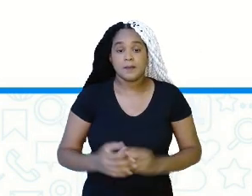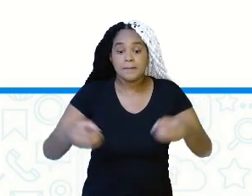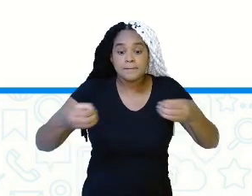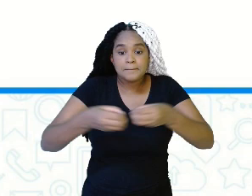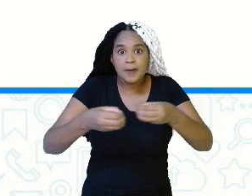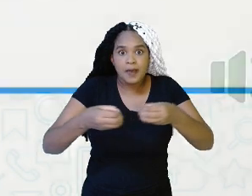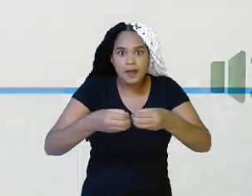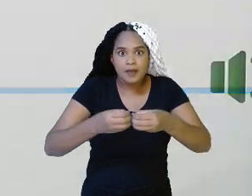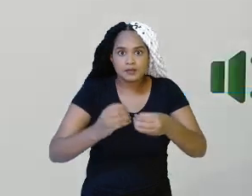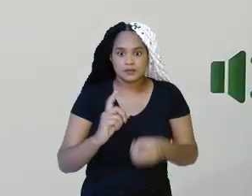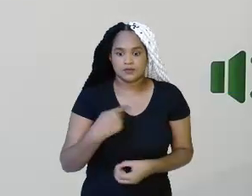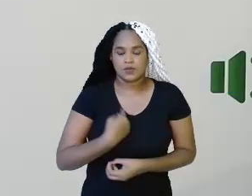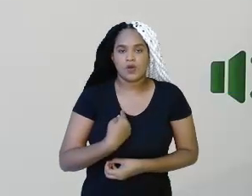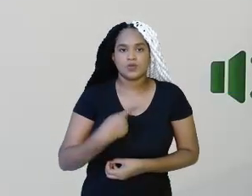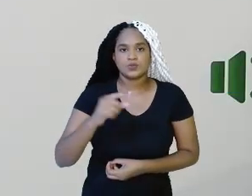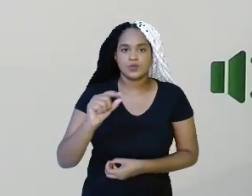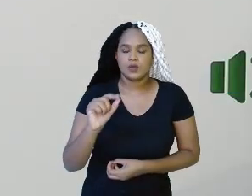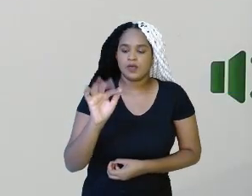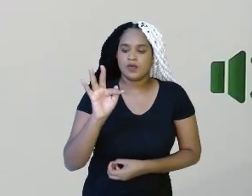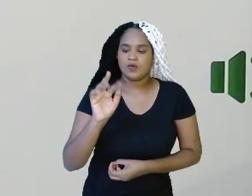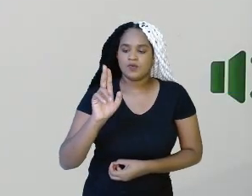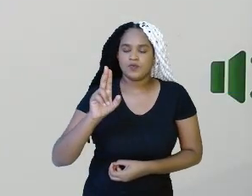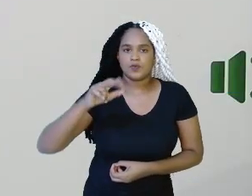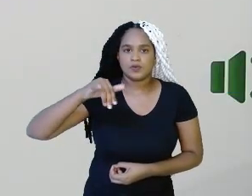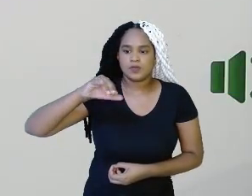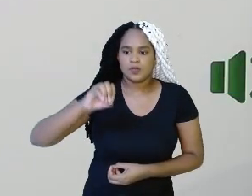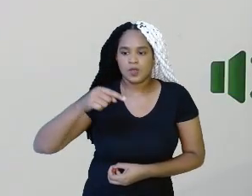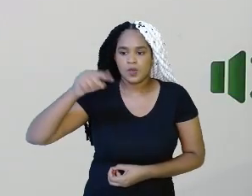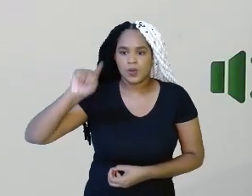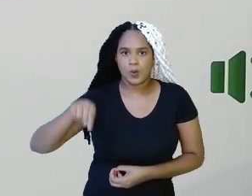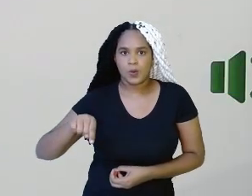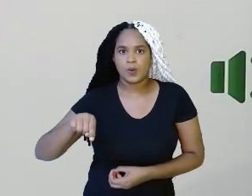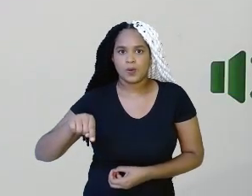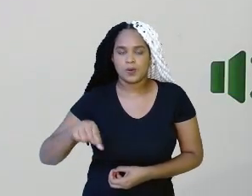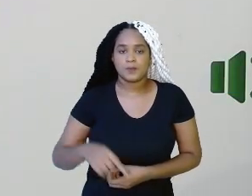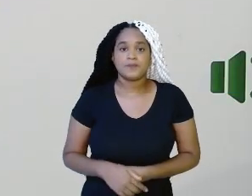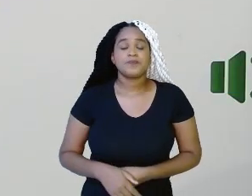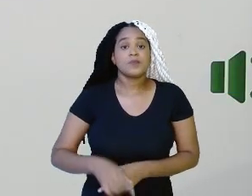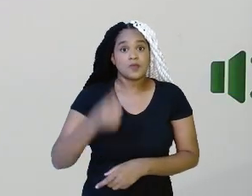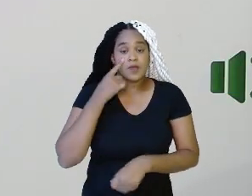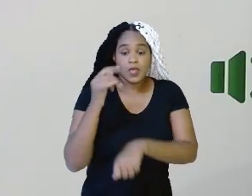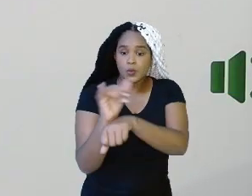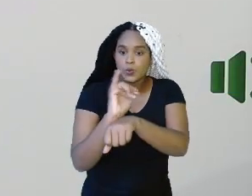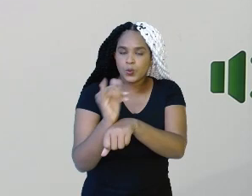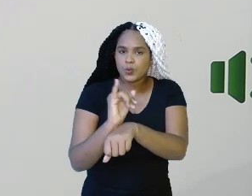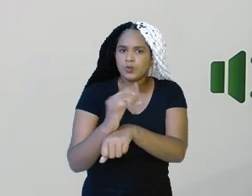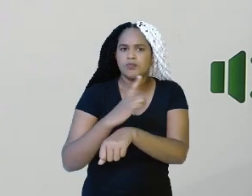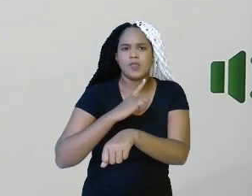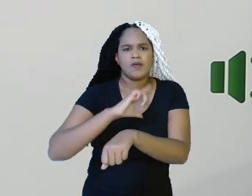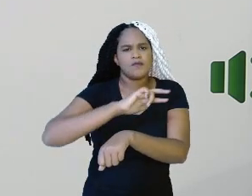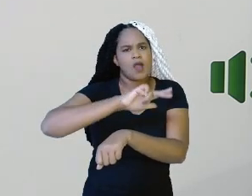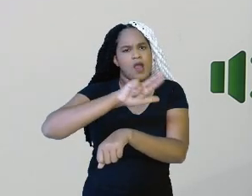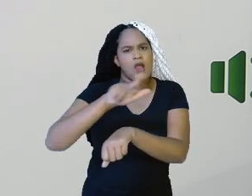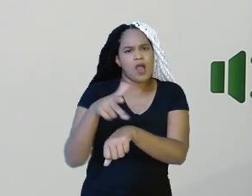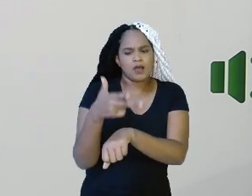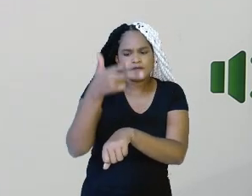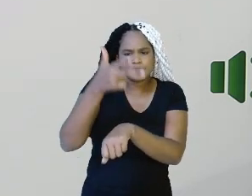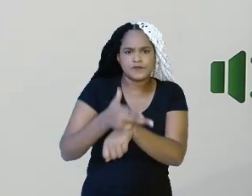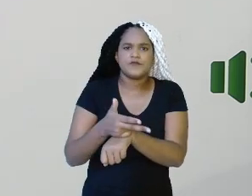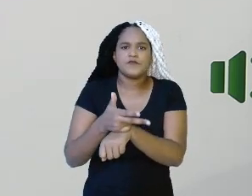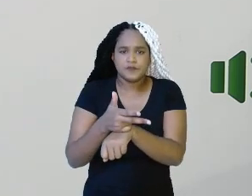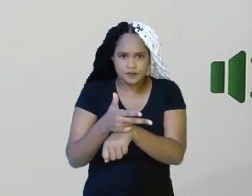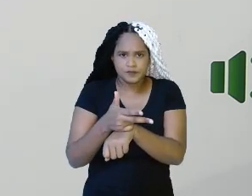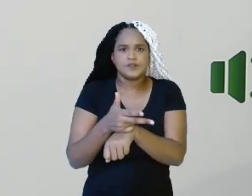gente, nós temos os Funiô, que estão aqui também bem próximos. No YouTube, gente, tem um monte de